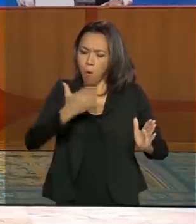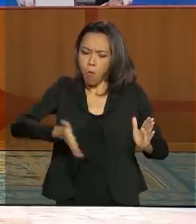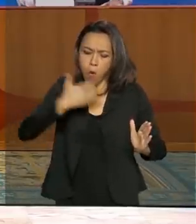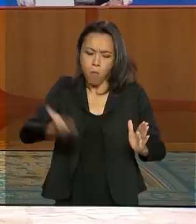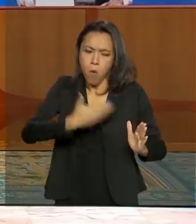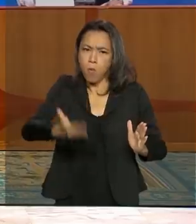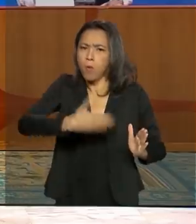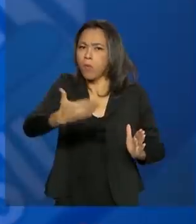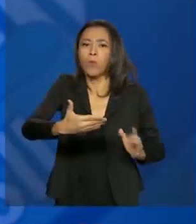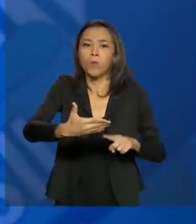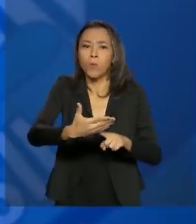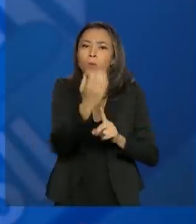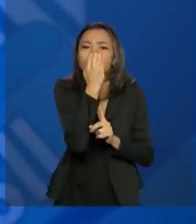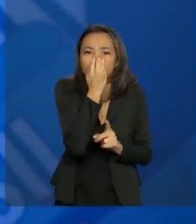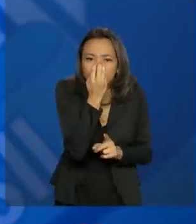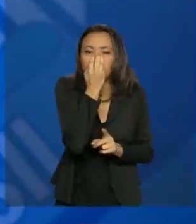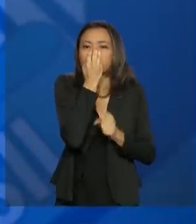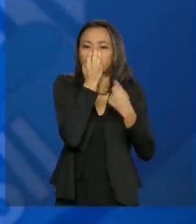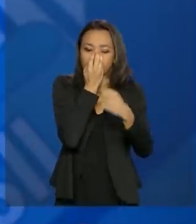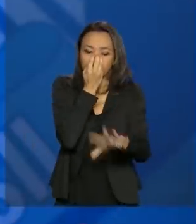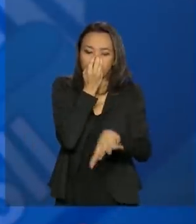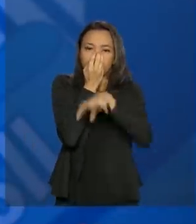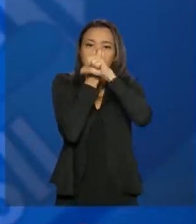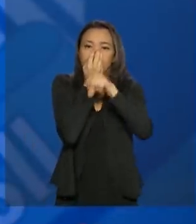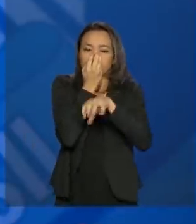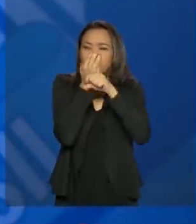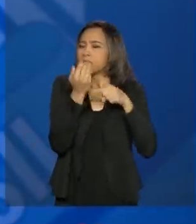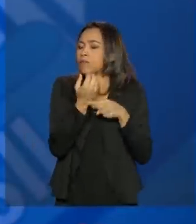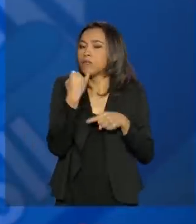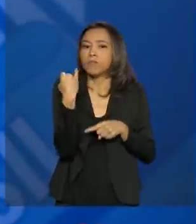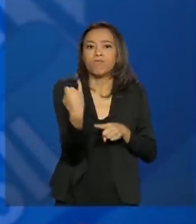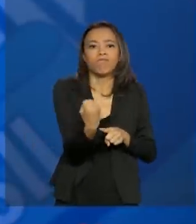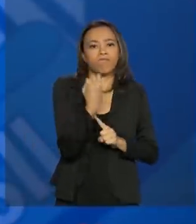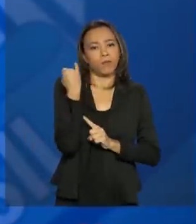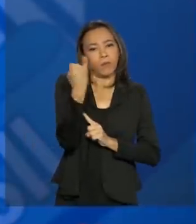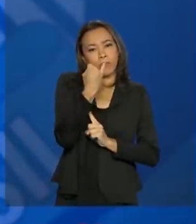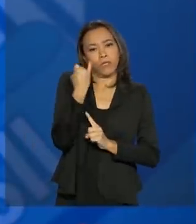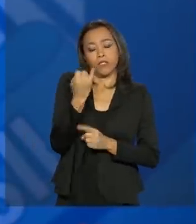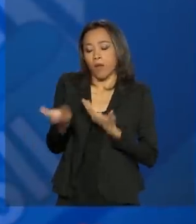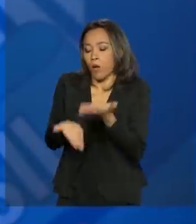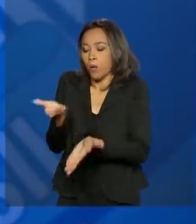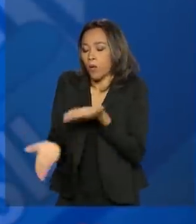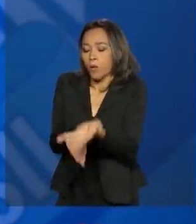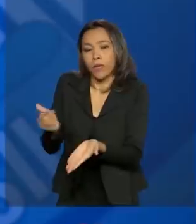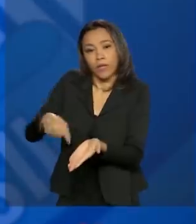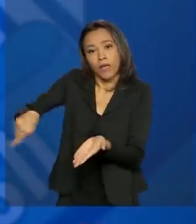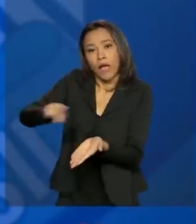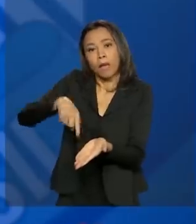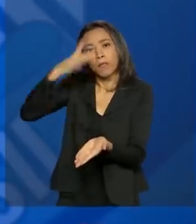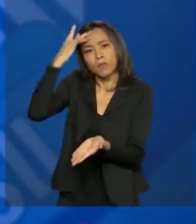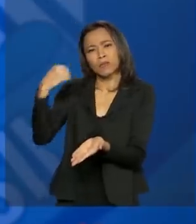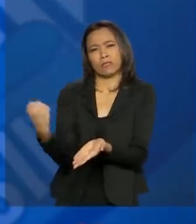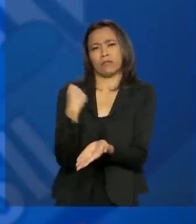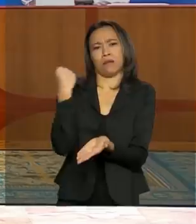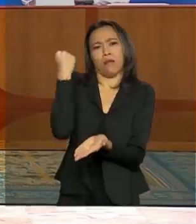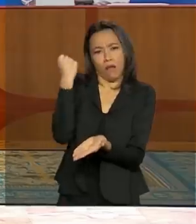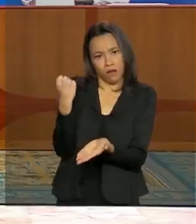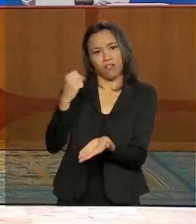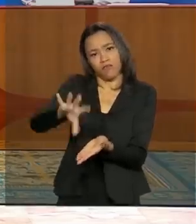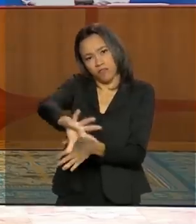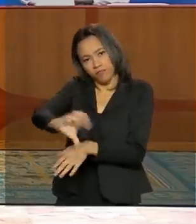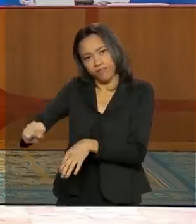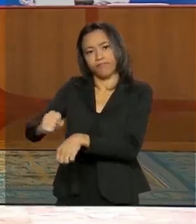escala respiradores que são equipamentos fundamentais para o tratamento de pacientes graves infectados pelo novo coronavírus